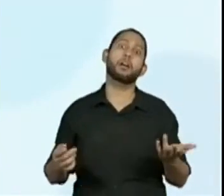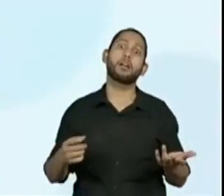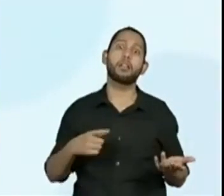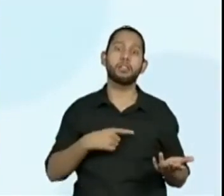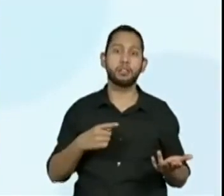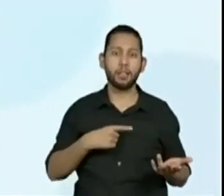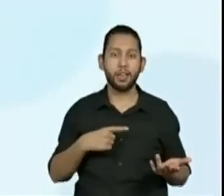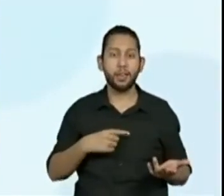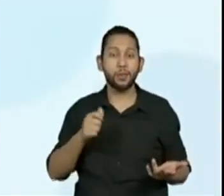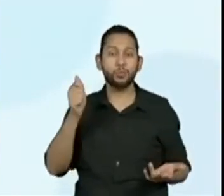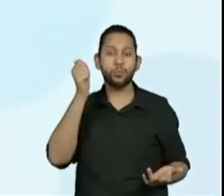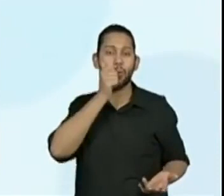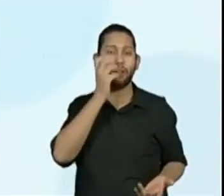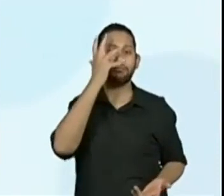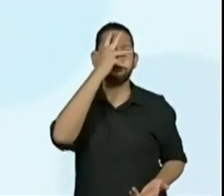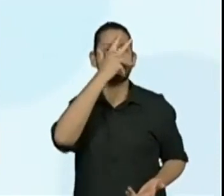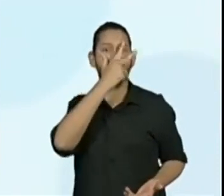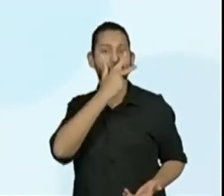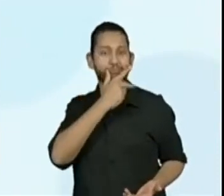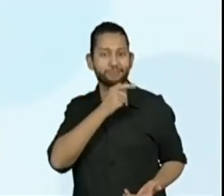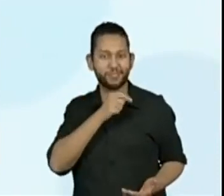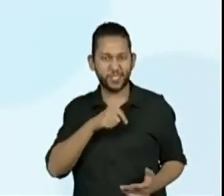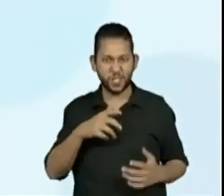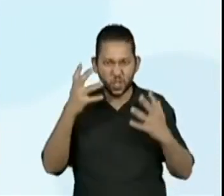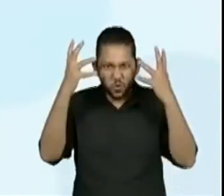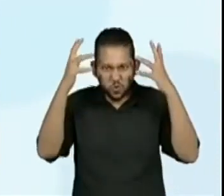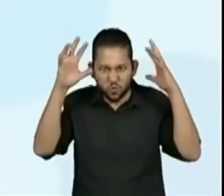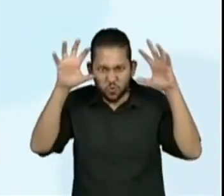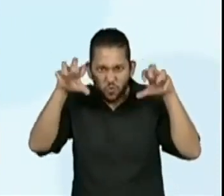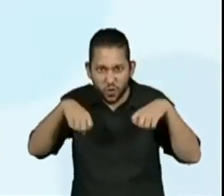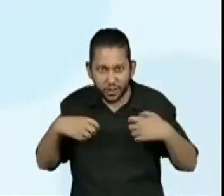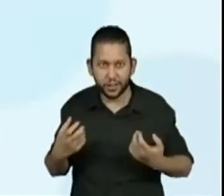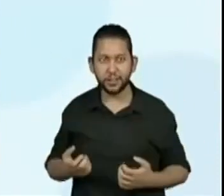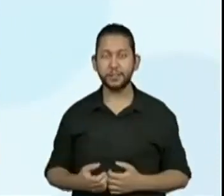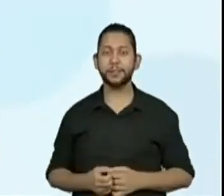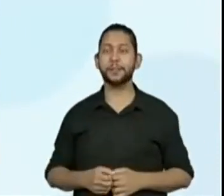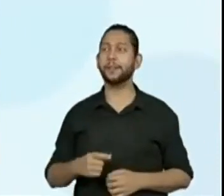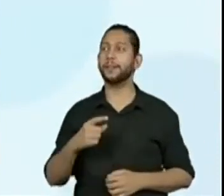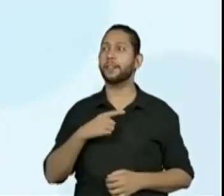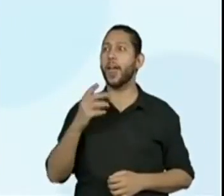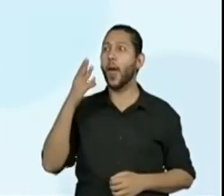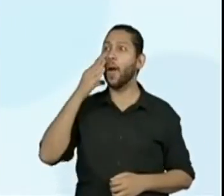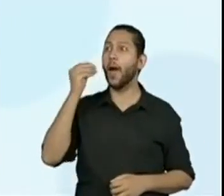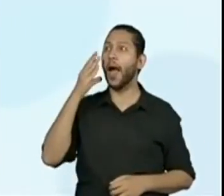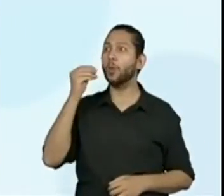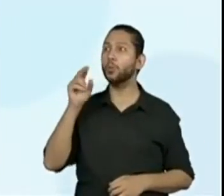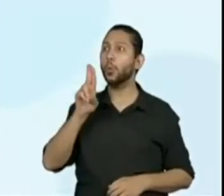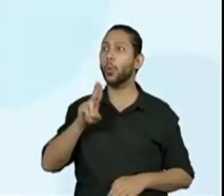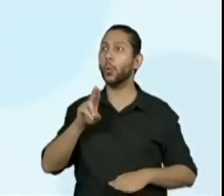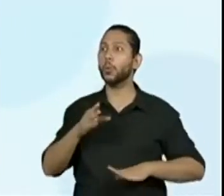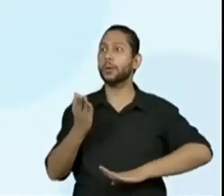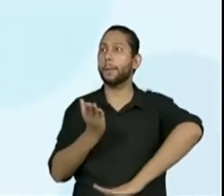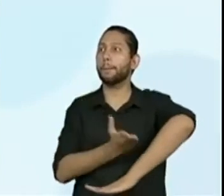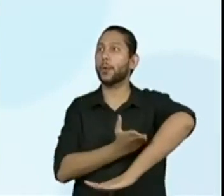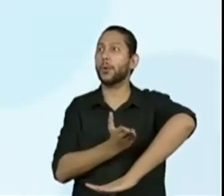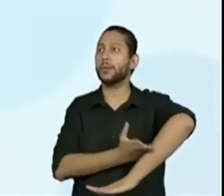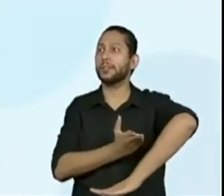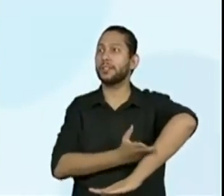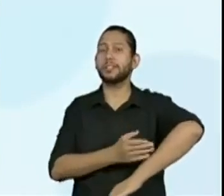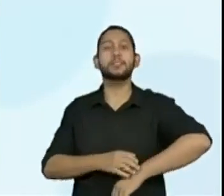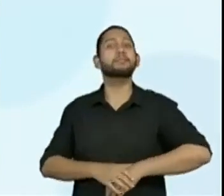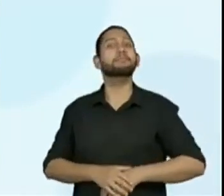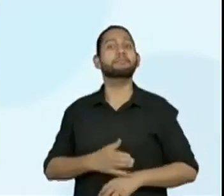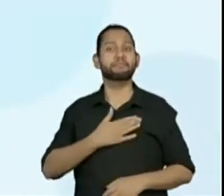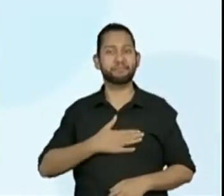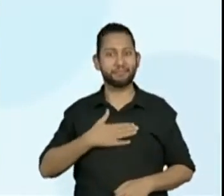Pro Maria Aparecida, O Gato de Botas. Os Três Porquinhos, qual mais? Falaram A Bela e a